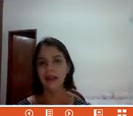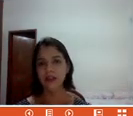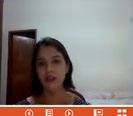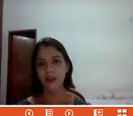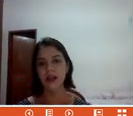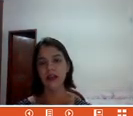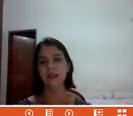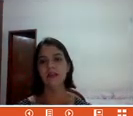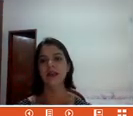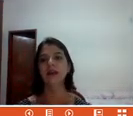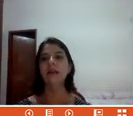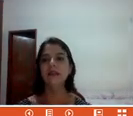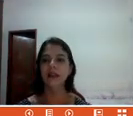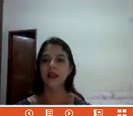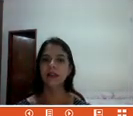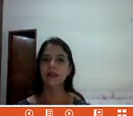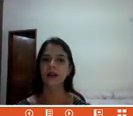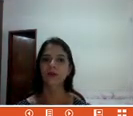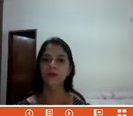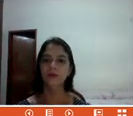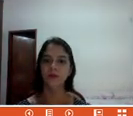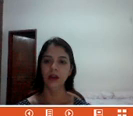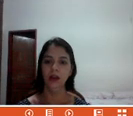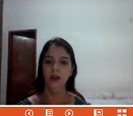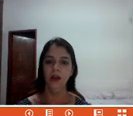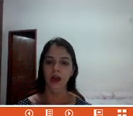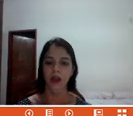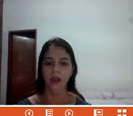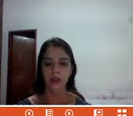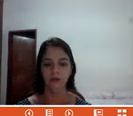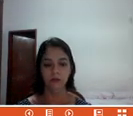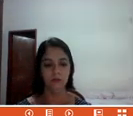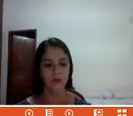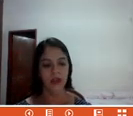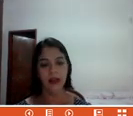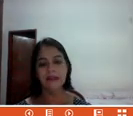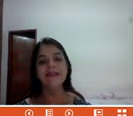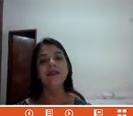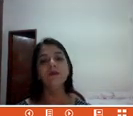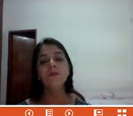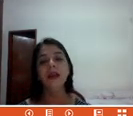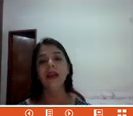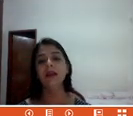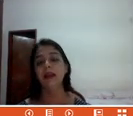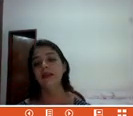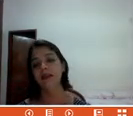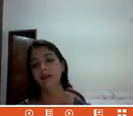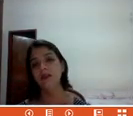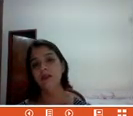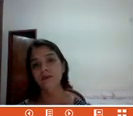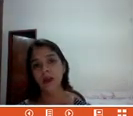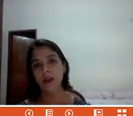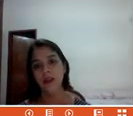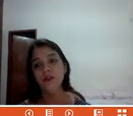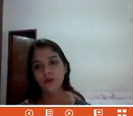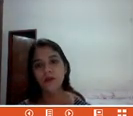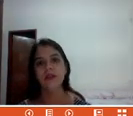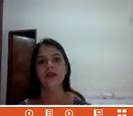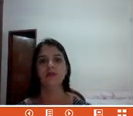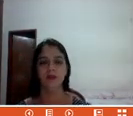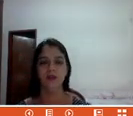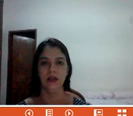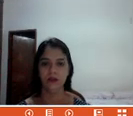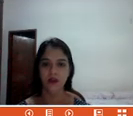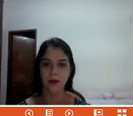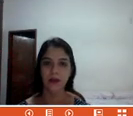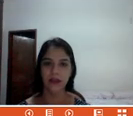para garantir a essas crianças, a esses alunos, que elas se sintam bem, que elas se sintam inclusas